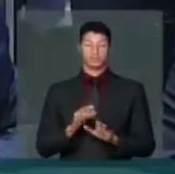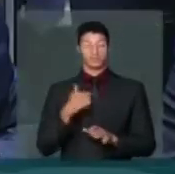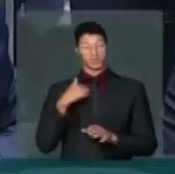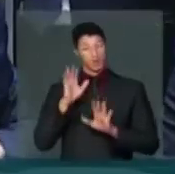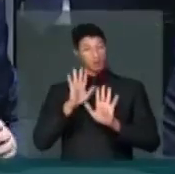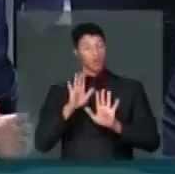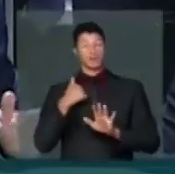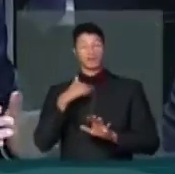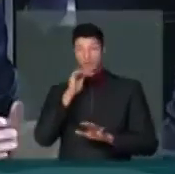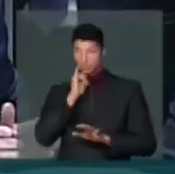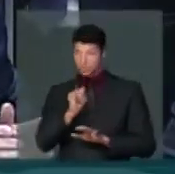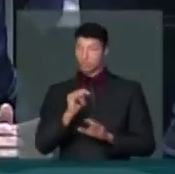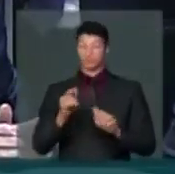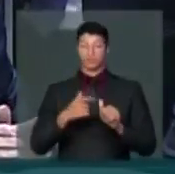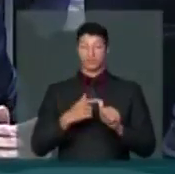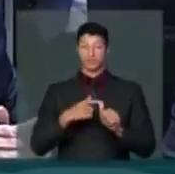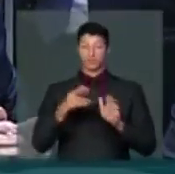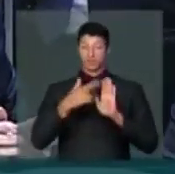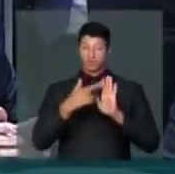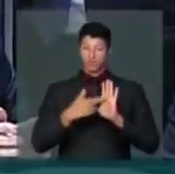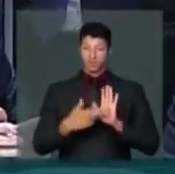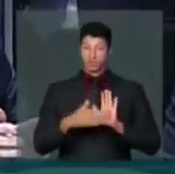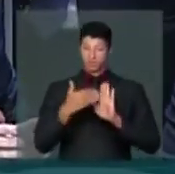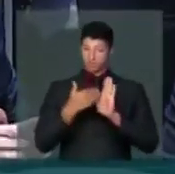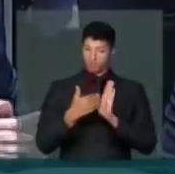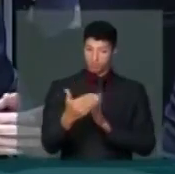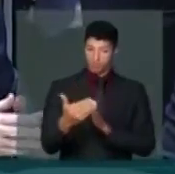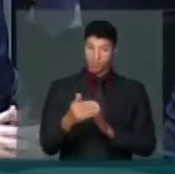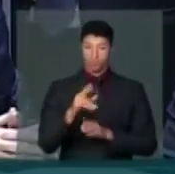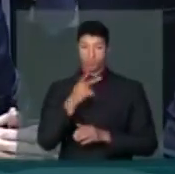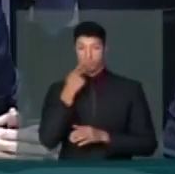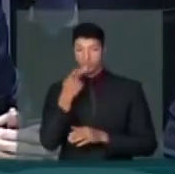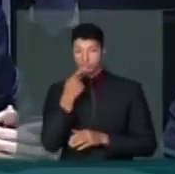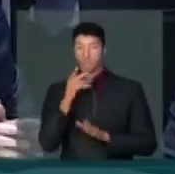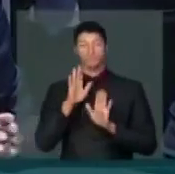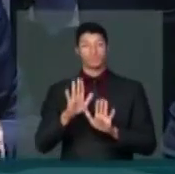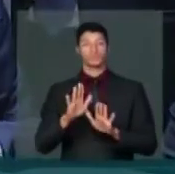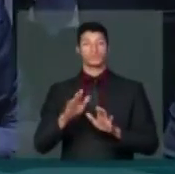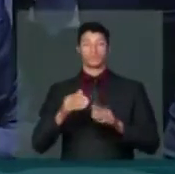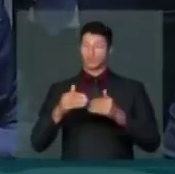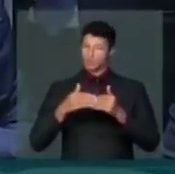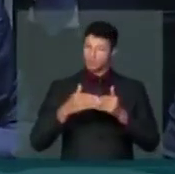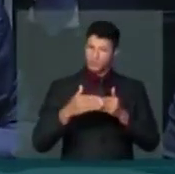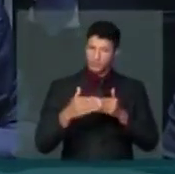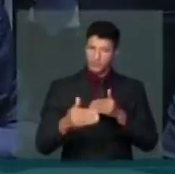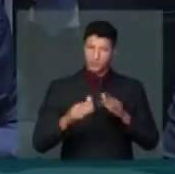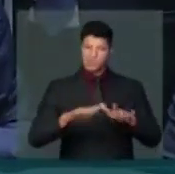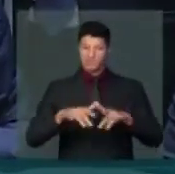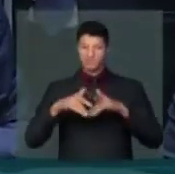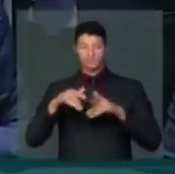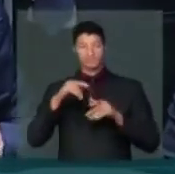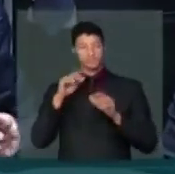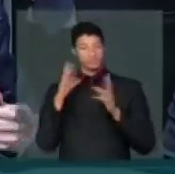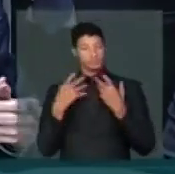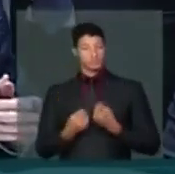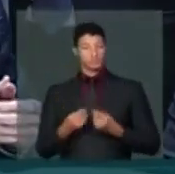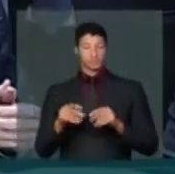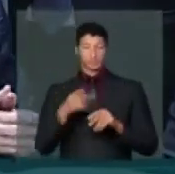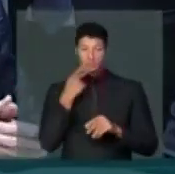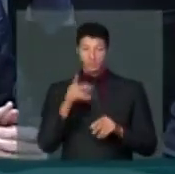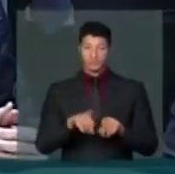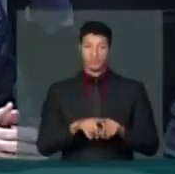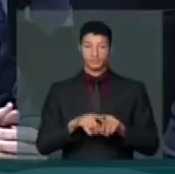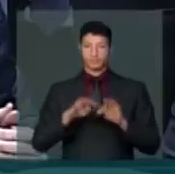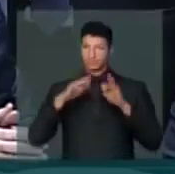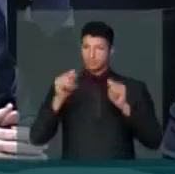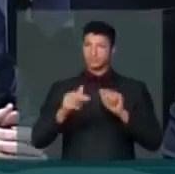disse o seguinte, regimentalmente eu li o roteiro no início. Ele falaria com a prorrogação se o plenário anuísse e falaria ao